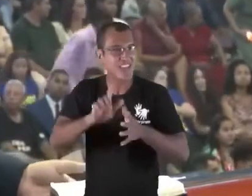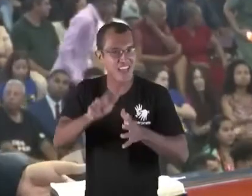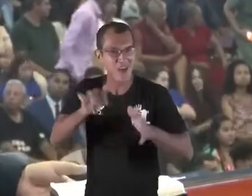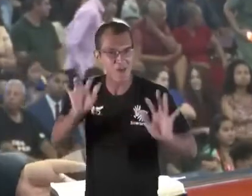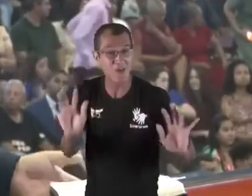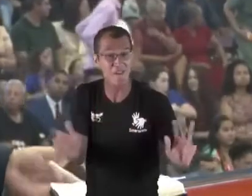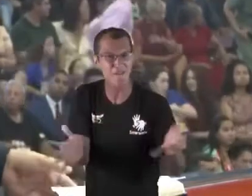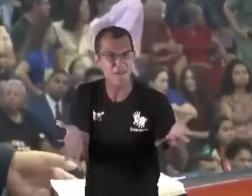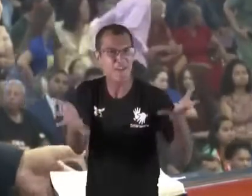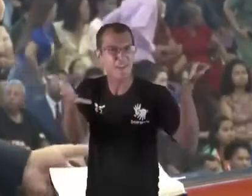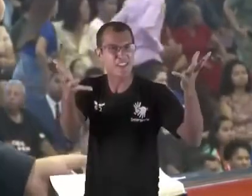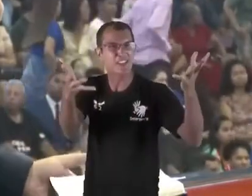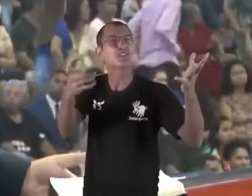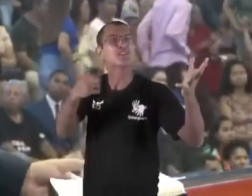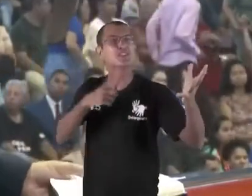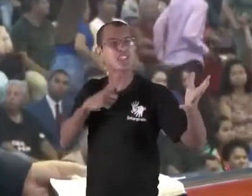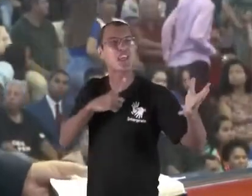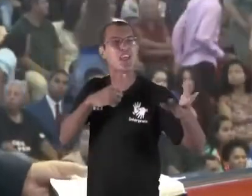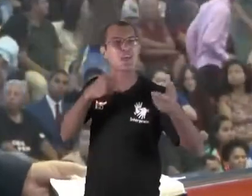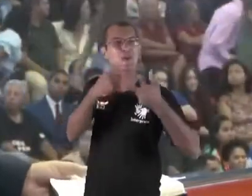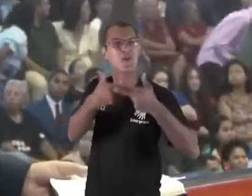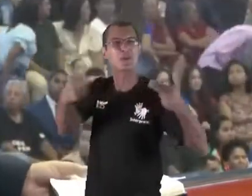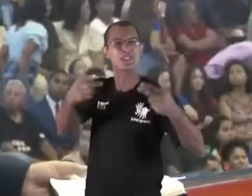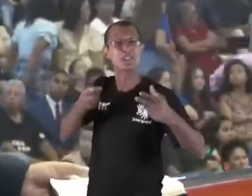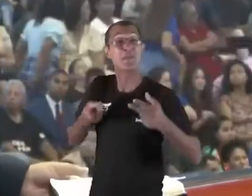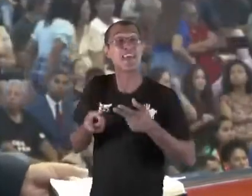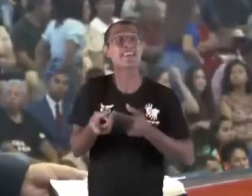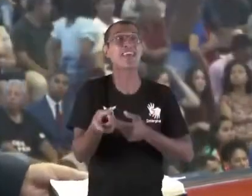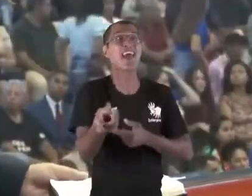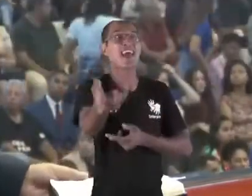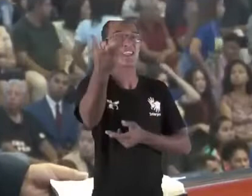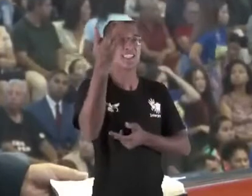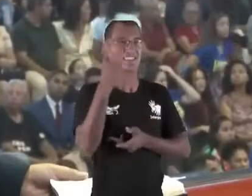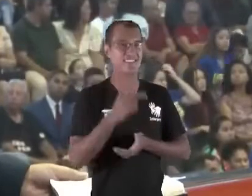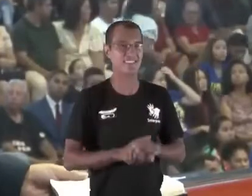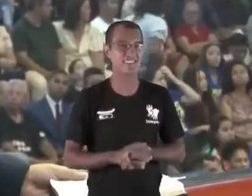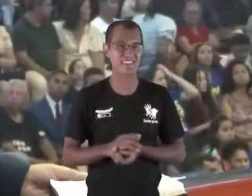Avivamento produz resultados para a eternidade.